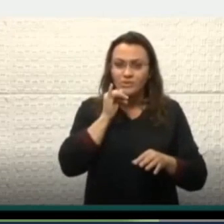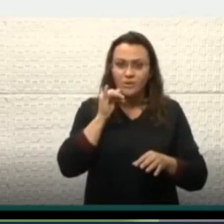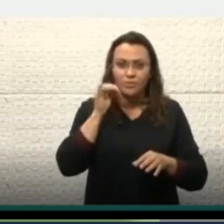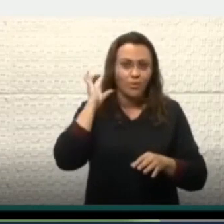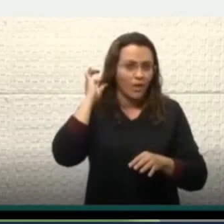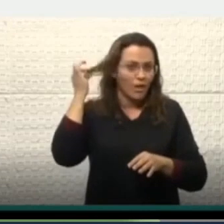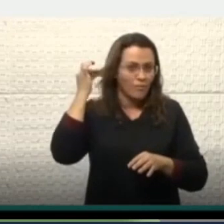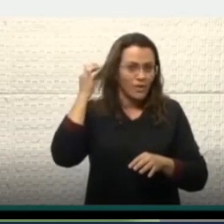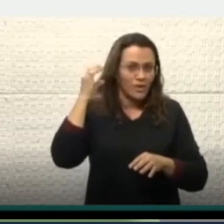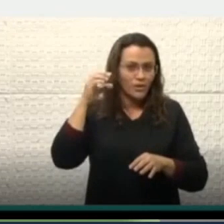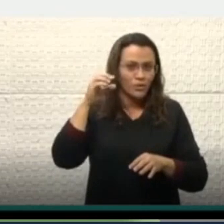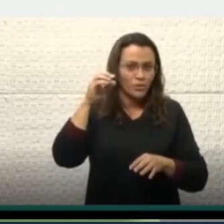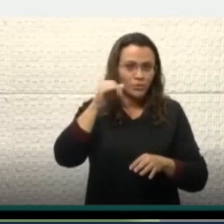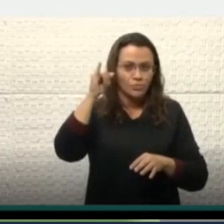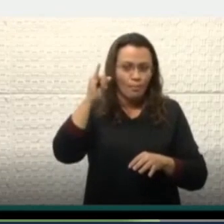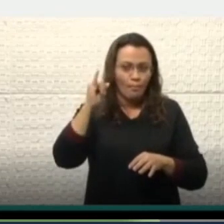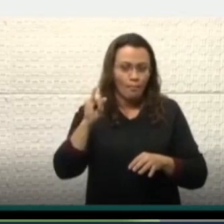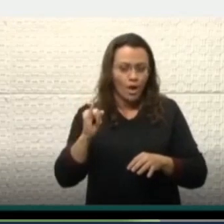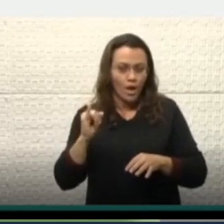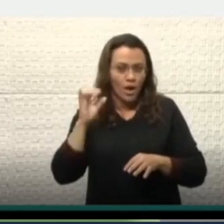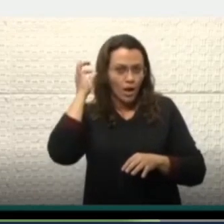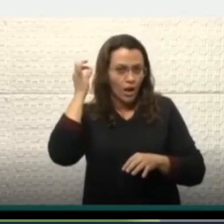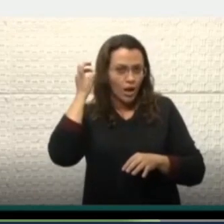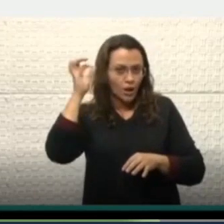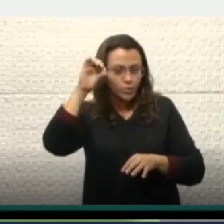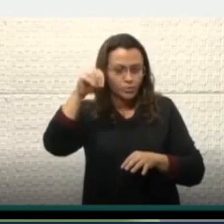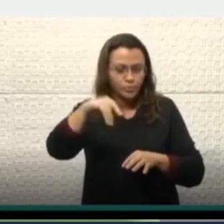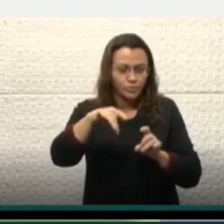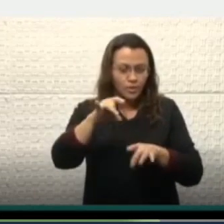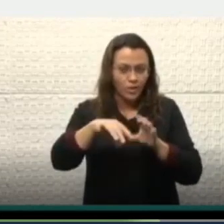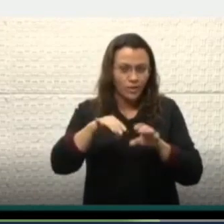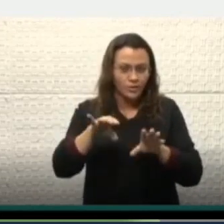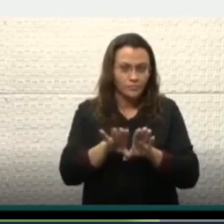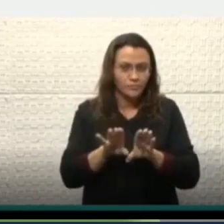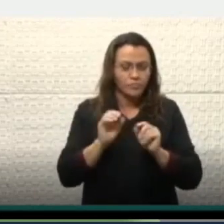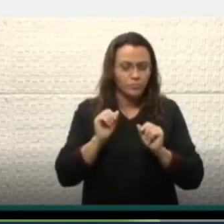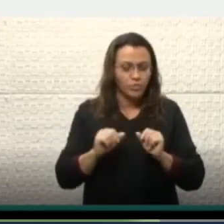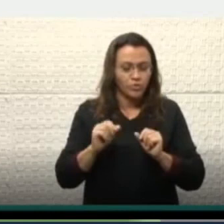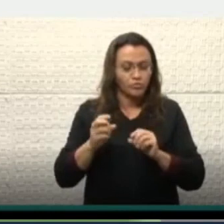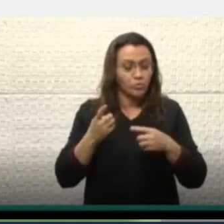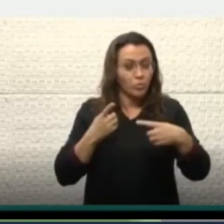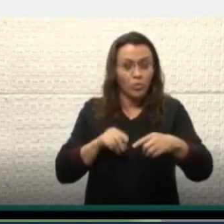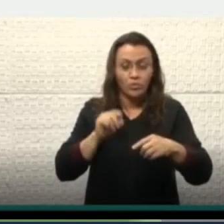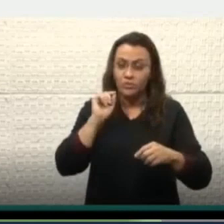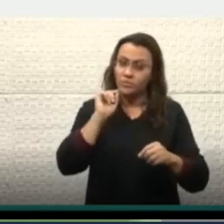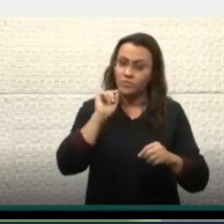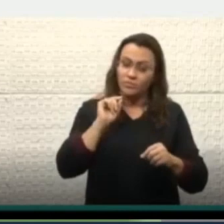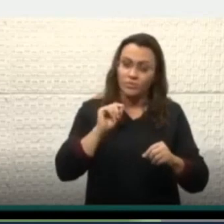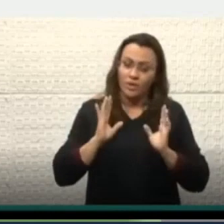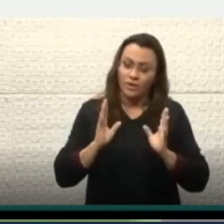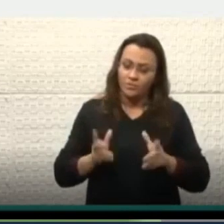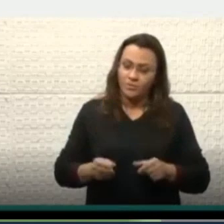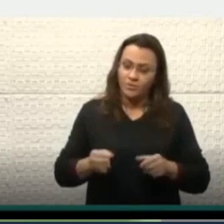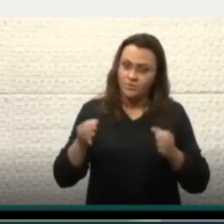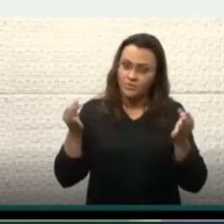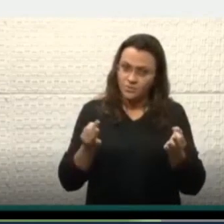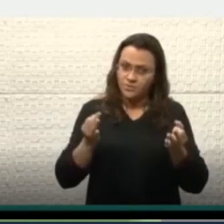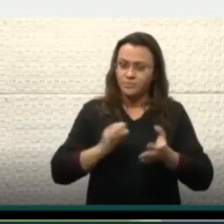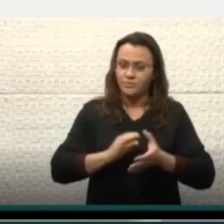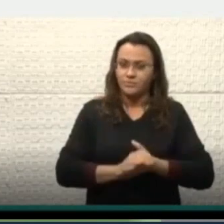cabelo. Então, nós temos que considerar isso como sujidades e que vai contra as condições adequadas